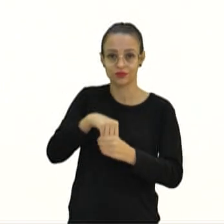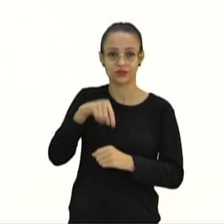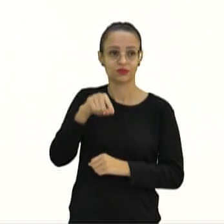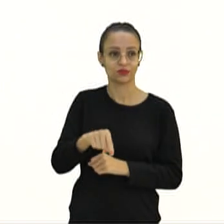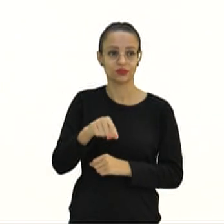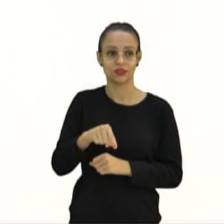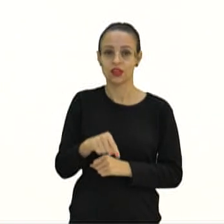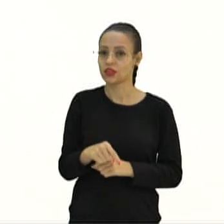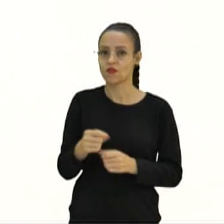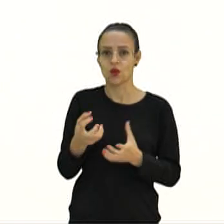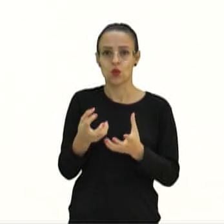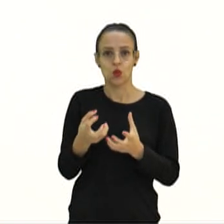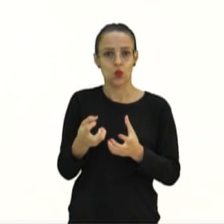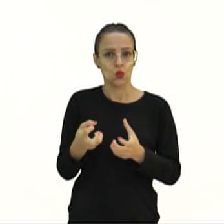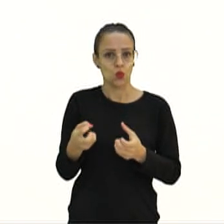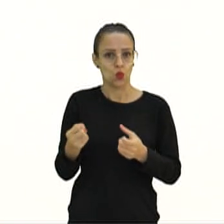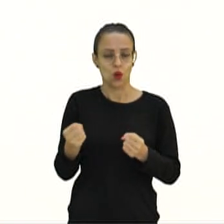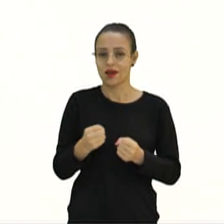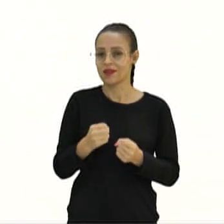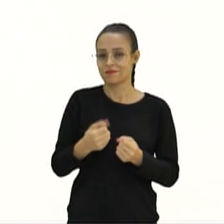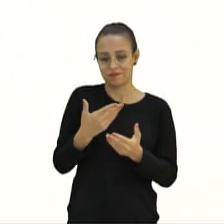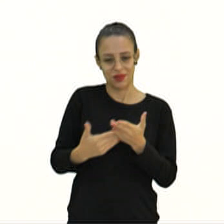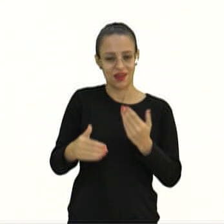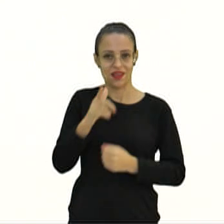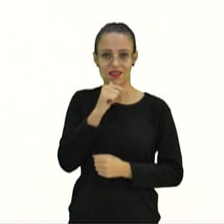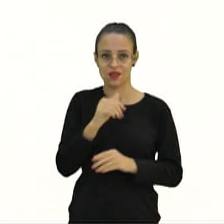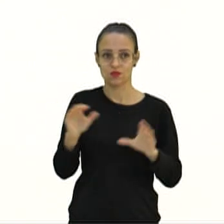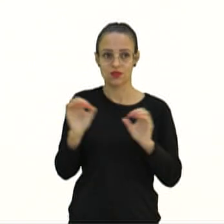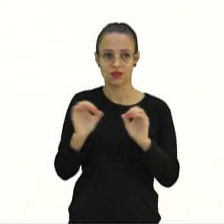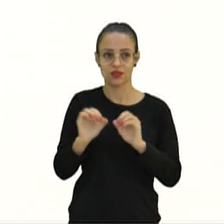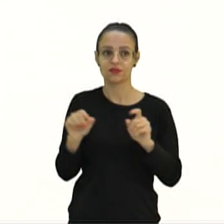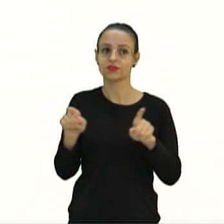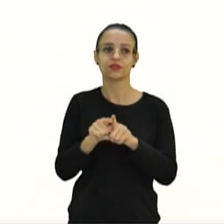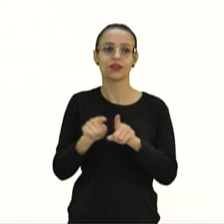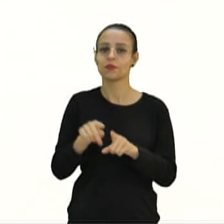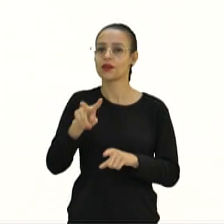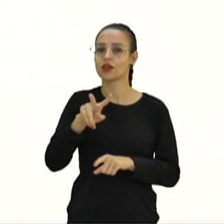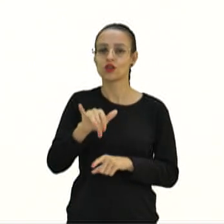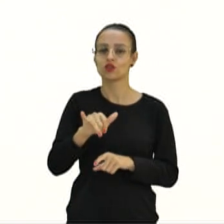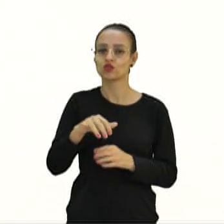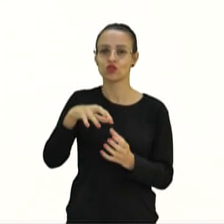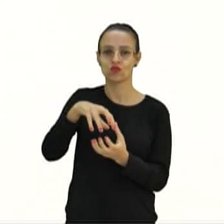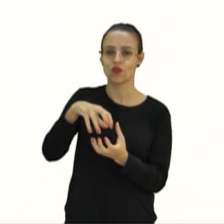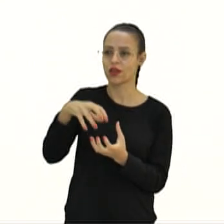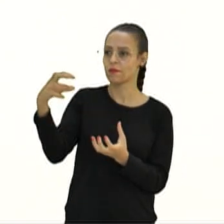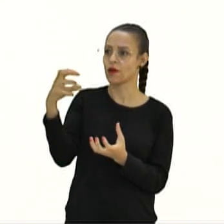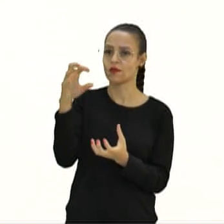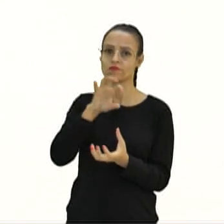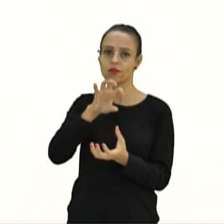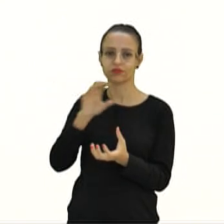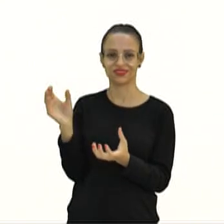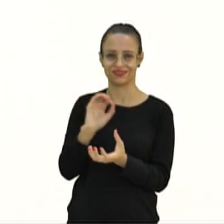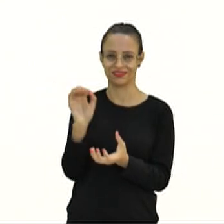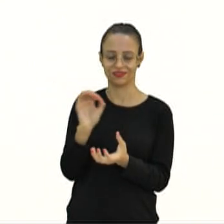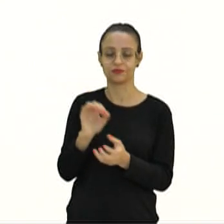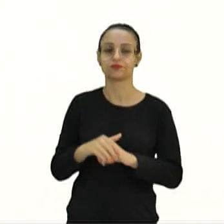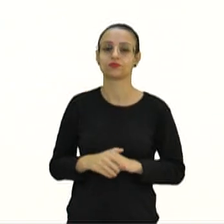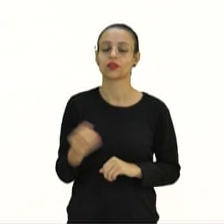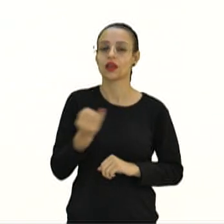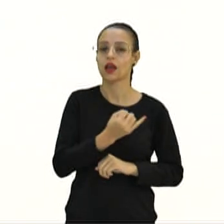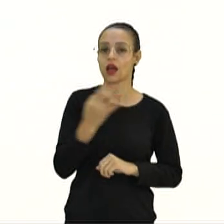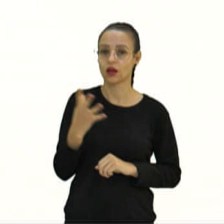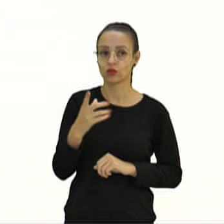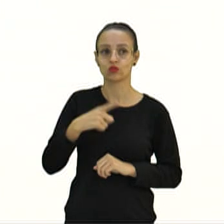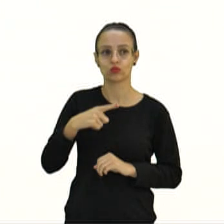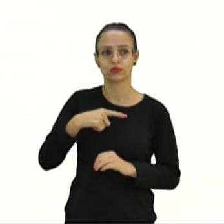a dessecação, que é perder a água de dentro do ovo, e nem vai sofrer com os choques mecânicos. Algumas espécies vão ter uma